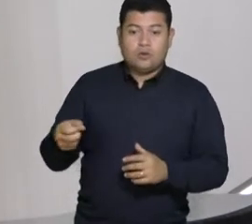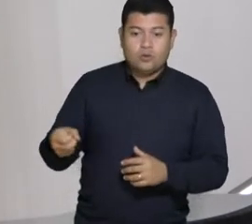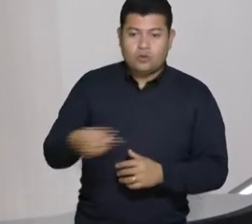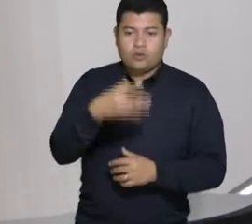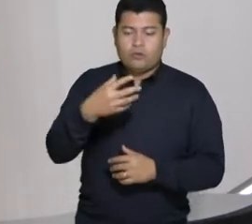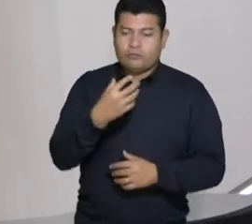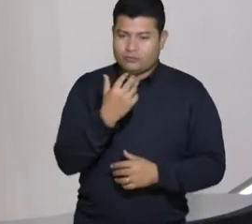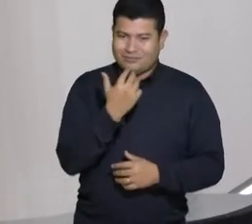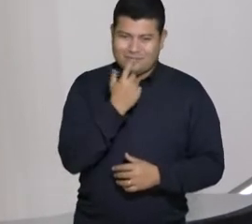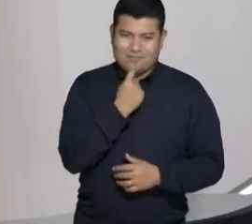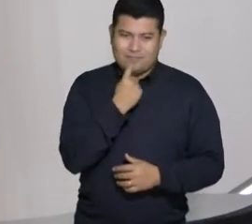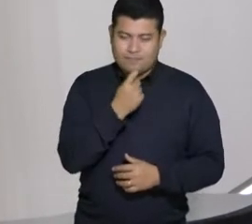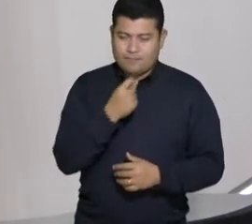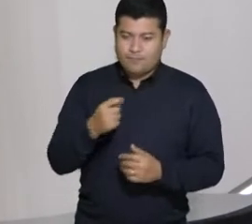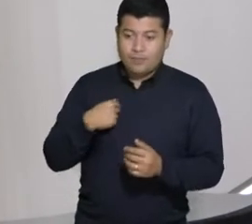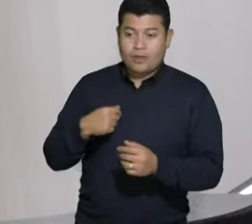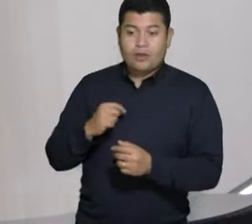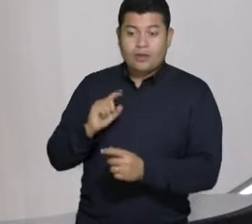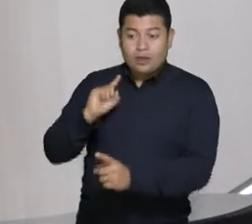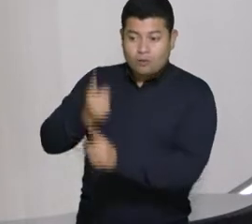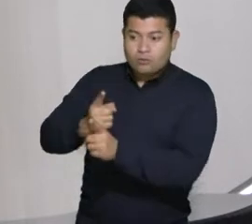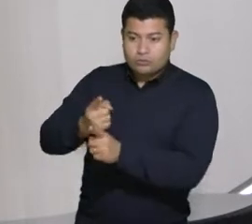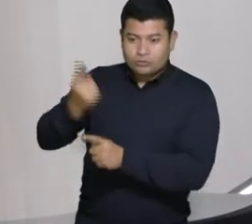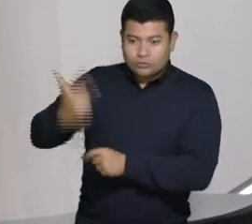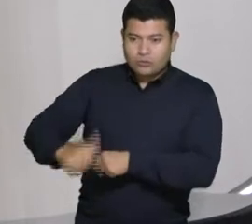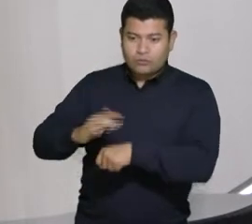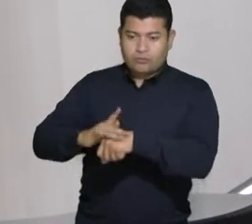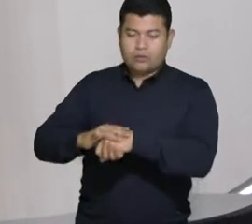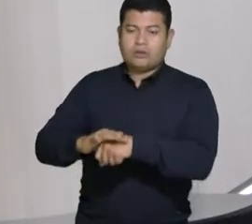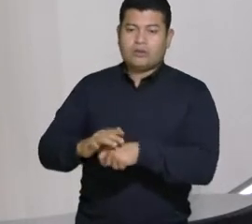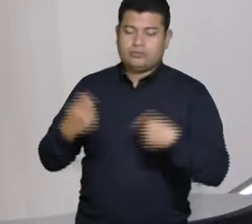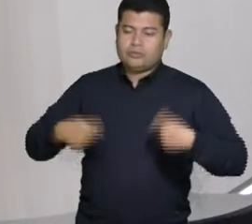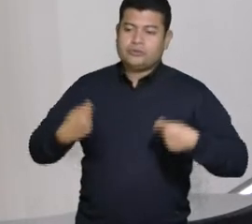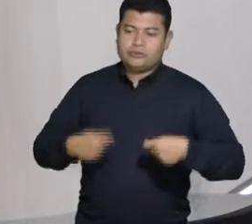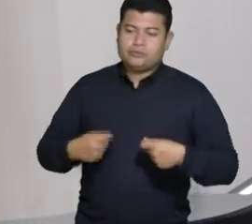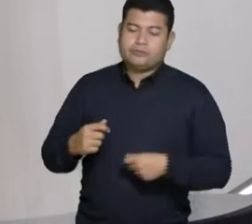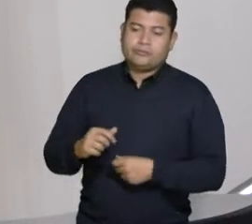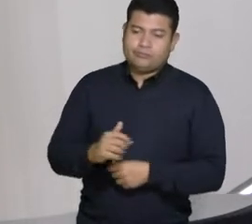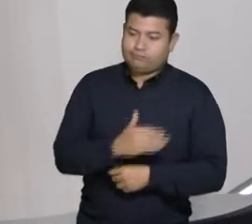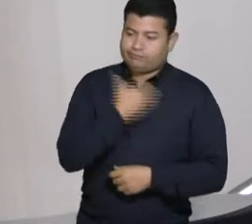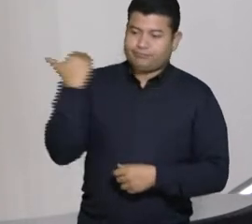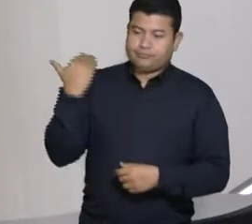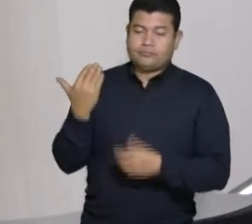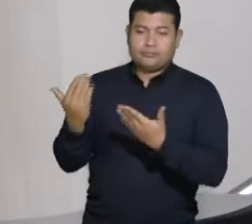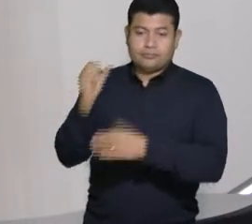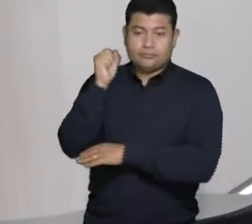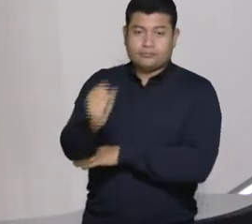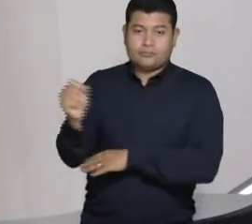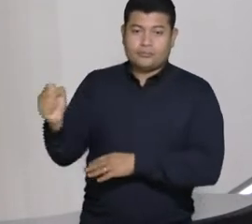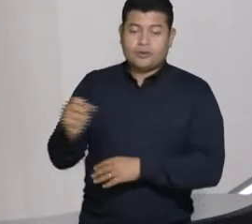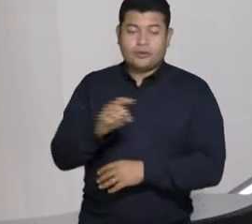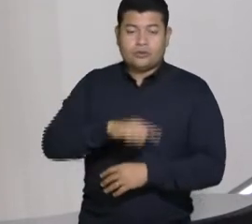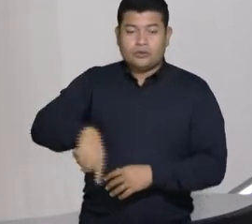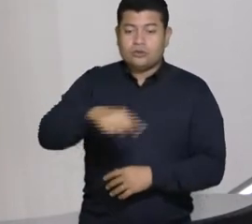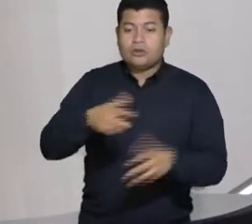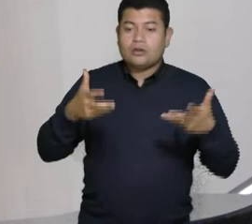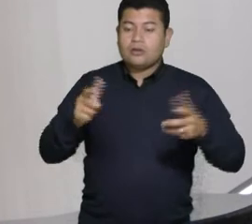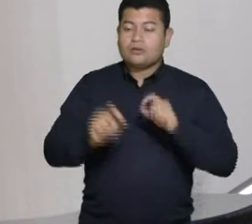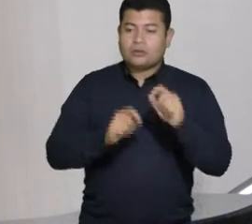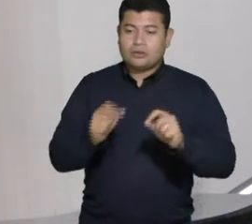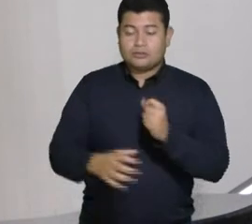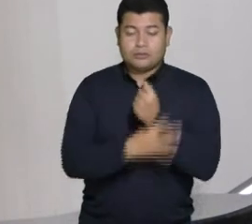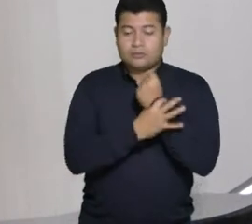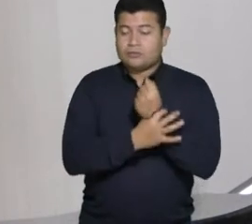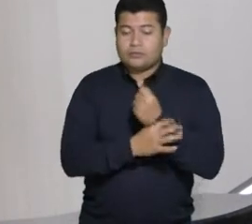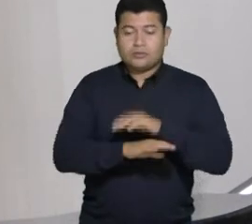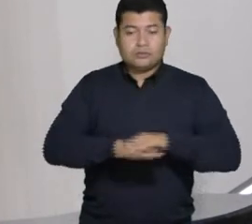o sacrifício do animal se faz necessário né então a gente quer segurança só isso é um outro